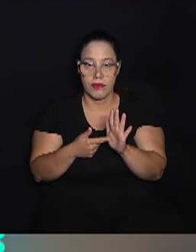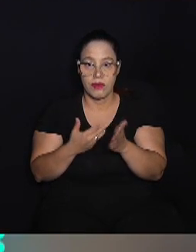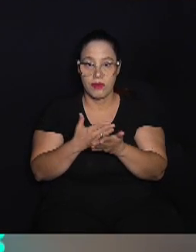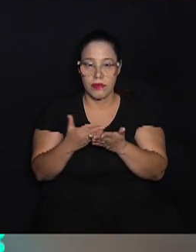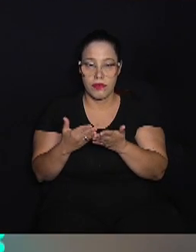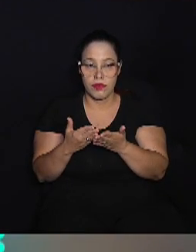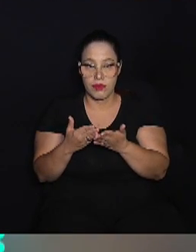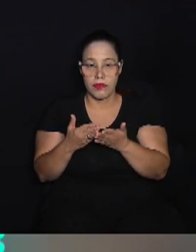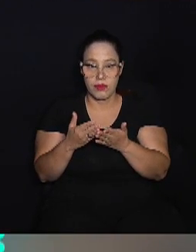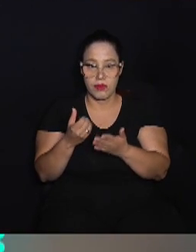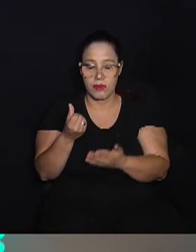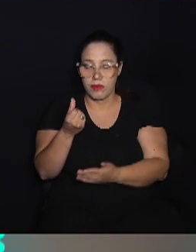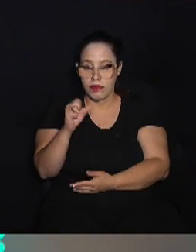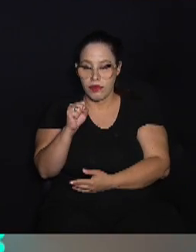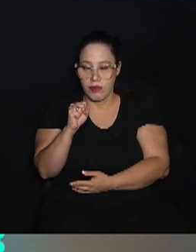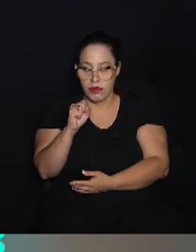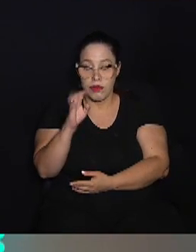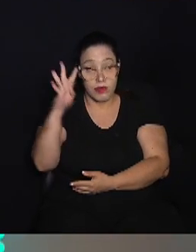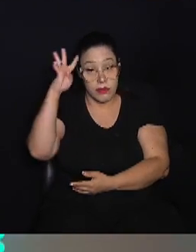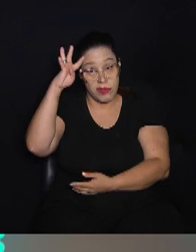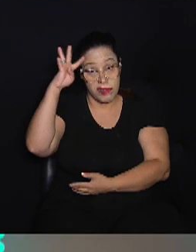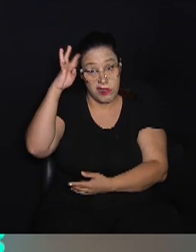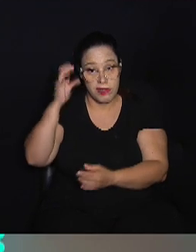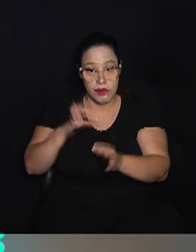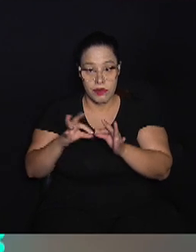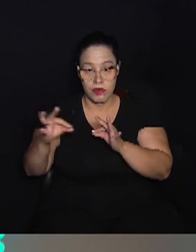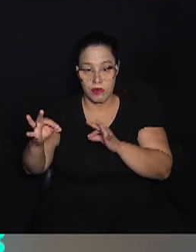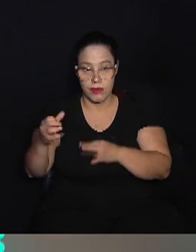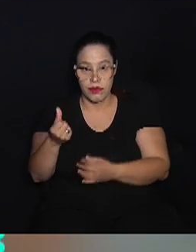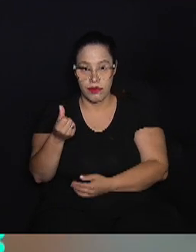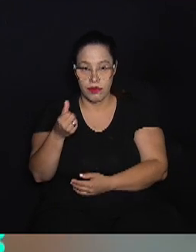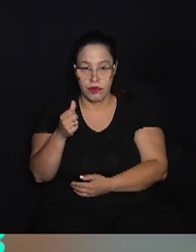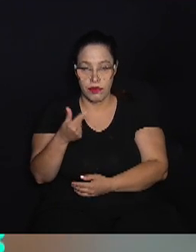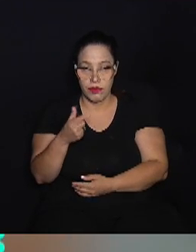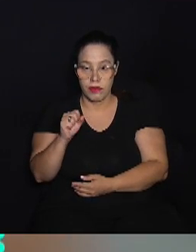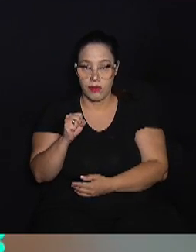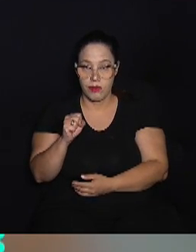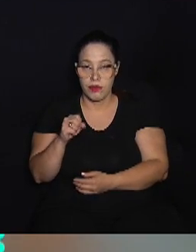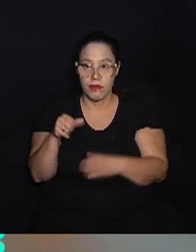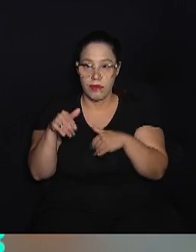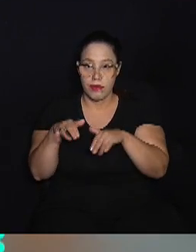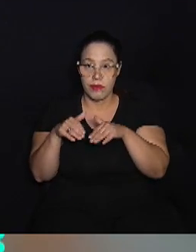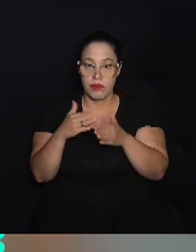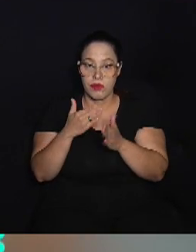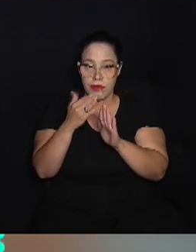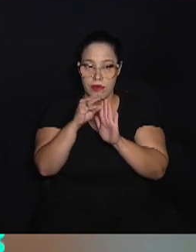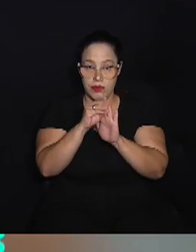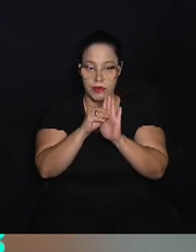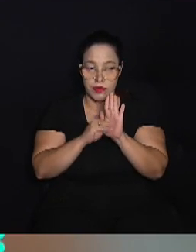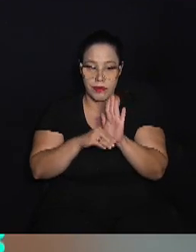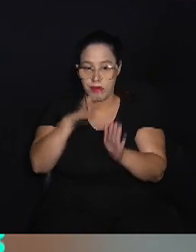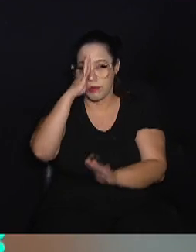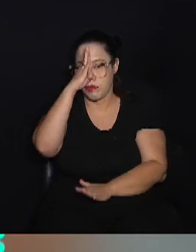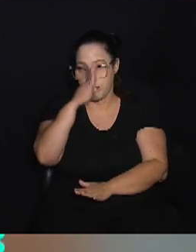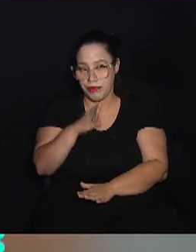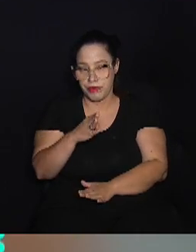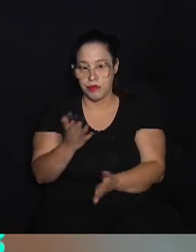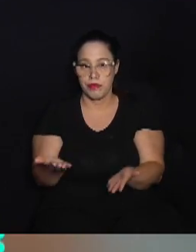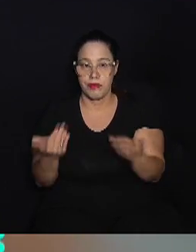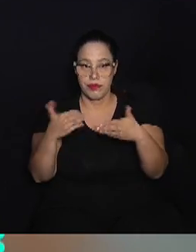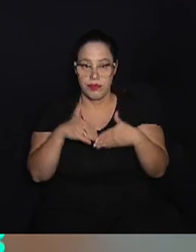iniciar no próximo dia 18, quarta-feira, e se estende até dia 28 de setembro. Nossa programação é totalmente gratuita e traz à